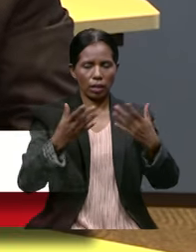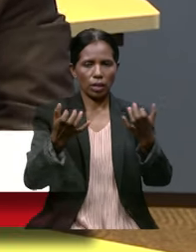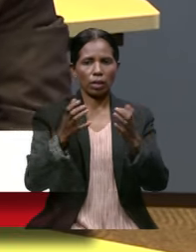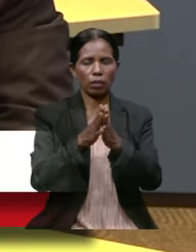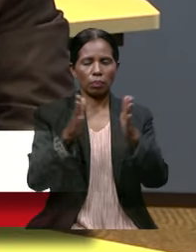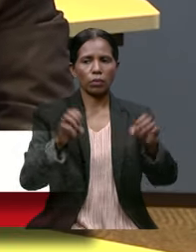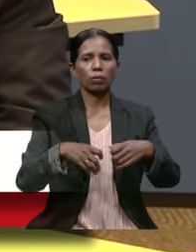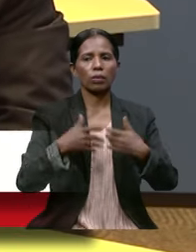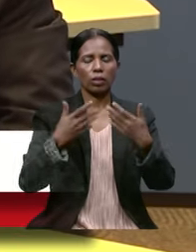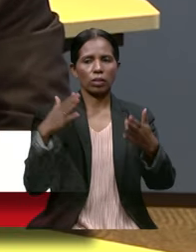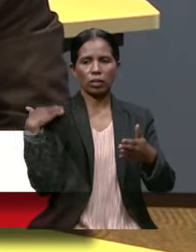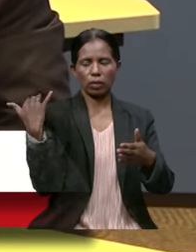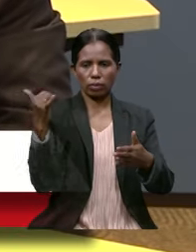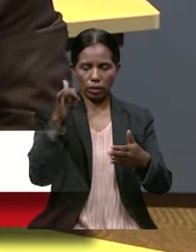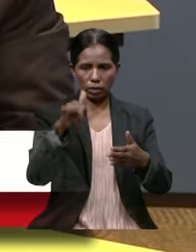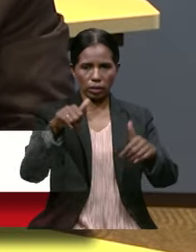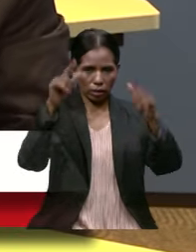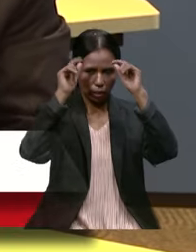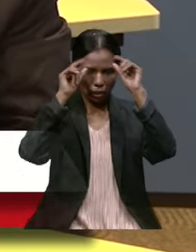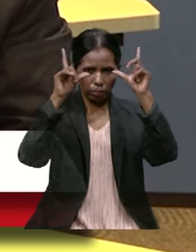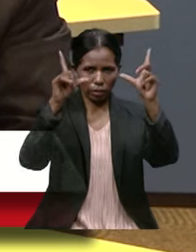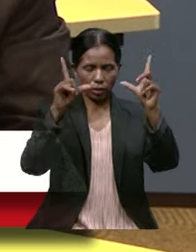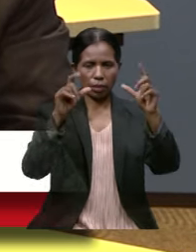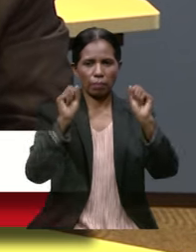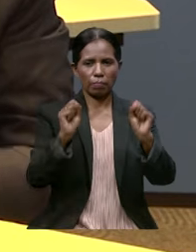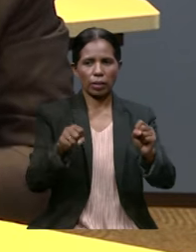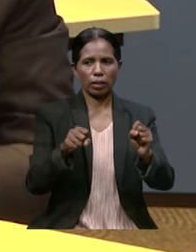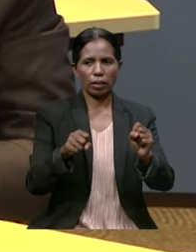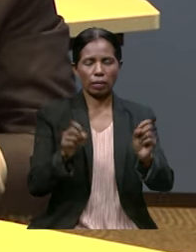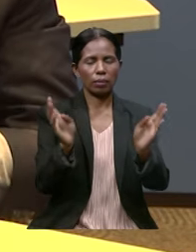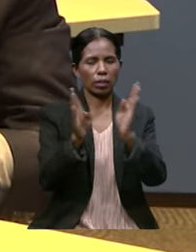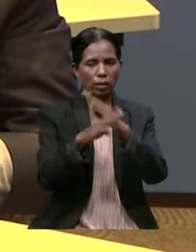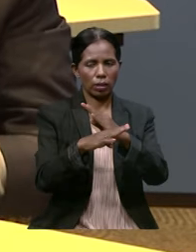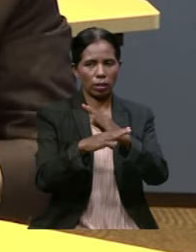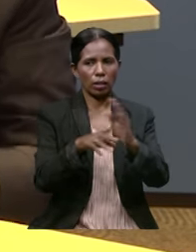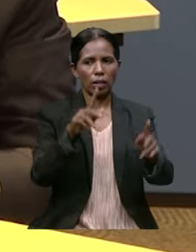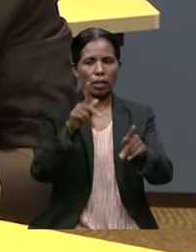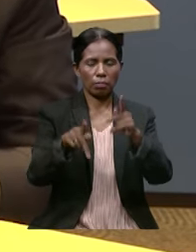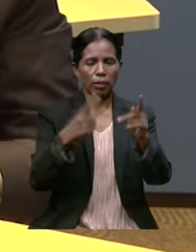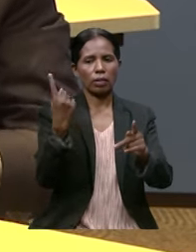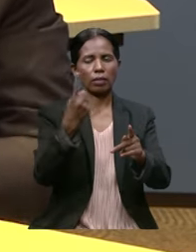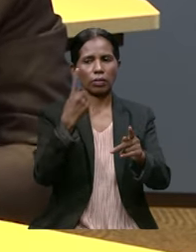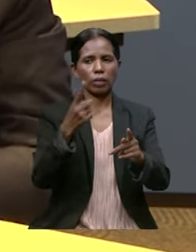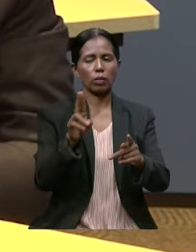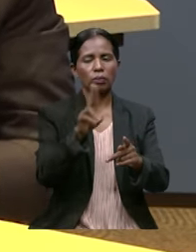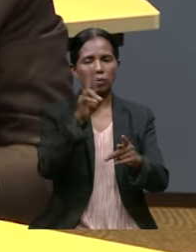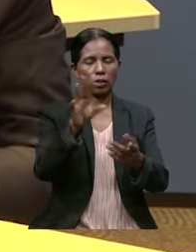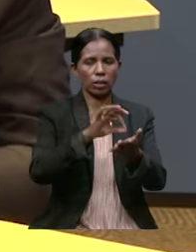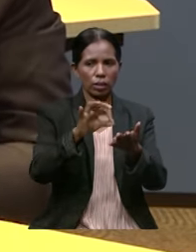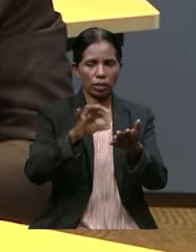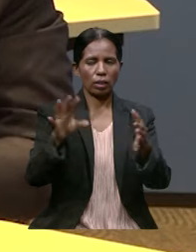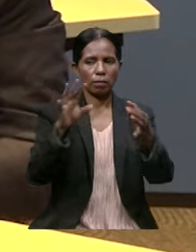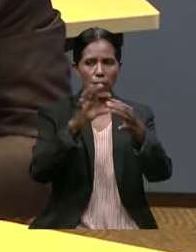bele o insada jovem sira e Timor-Leste bele sai aplicanti permanenti resistu a se